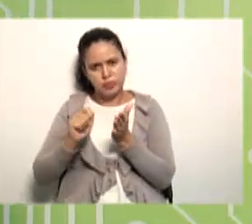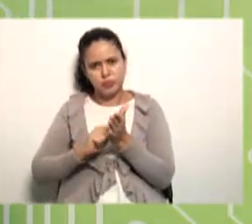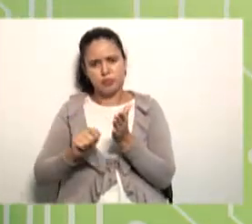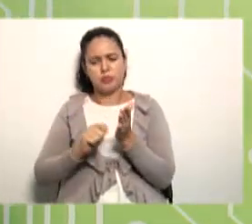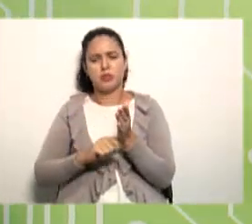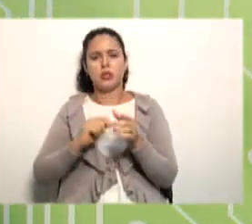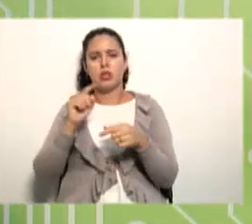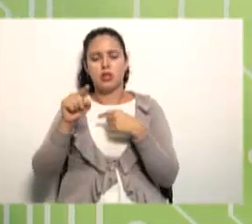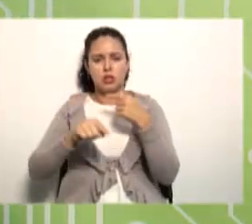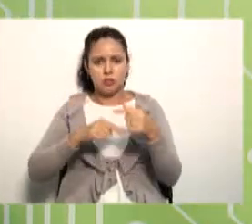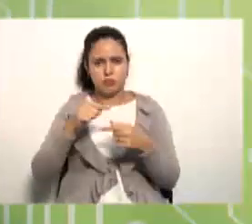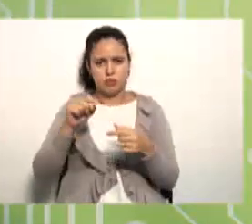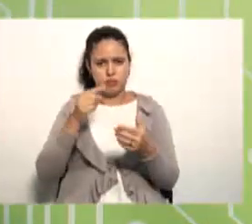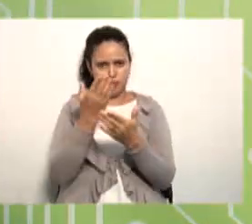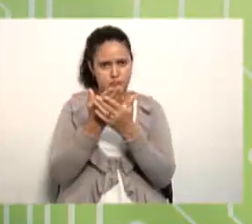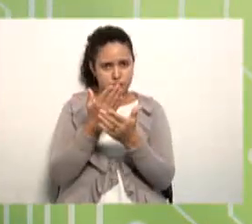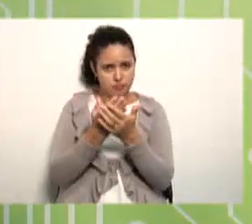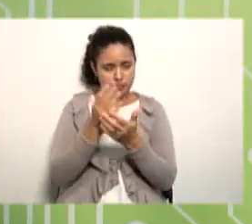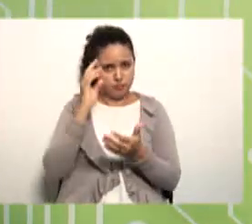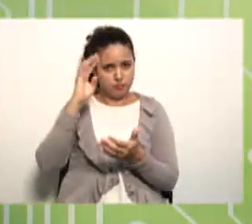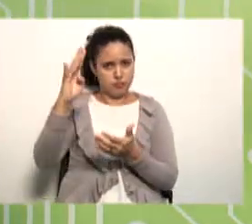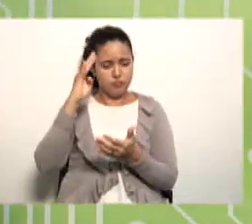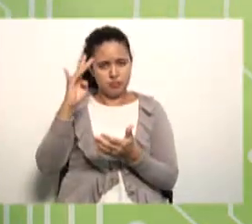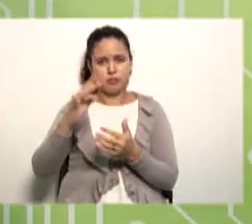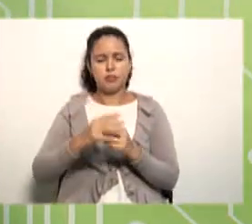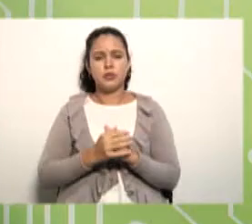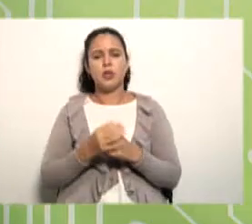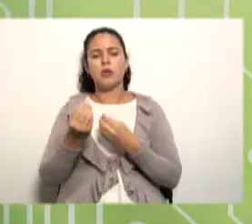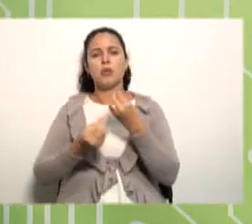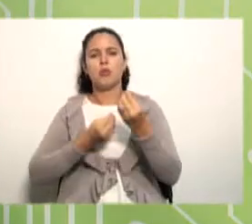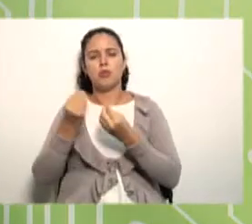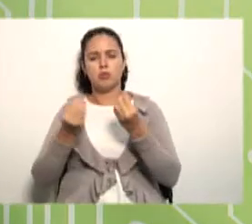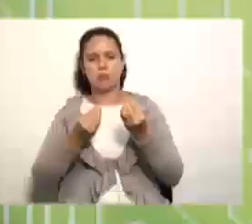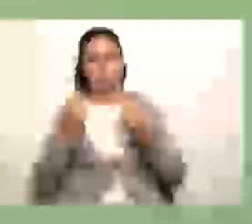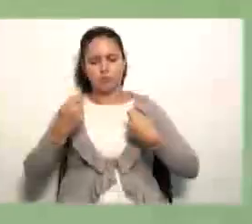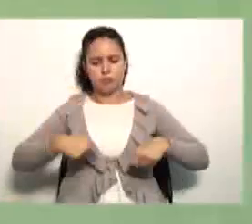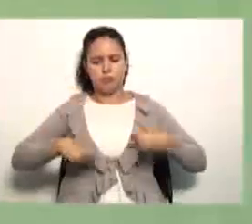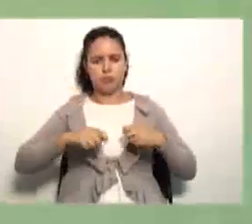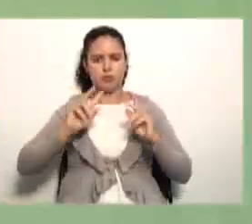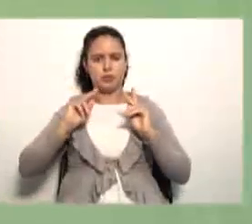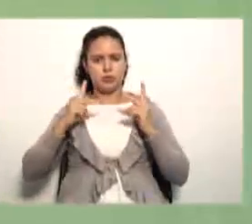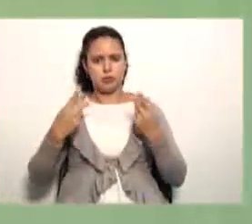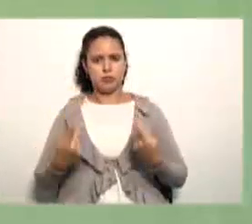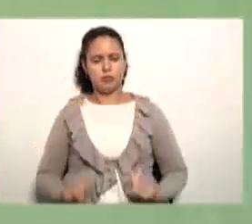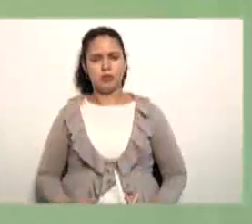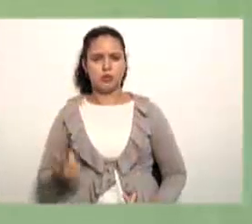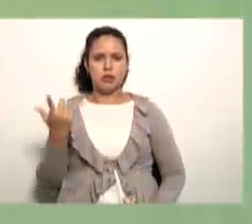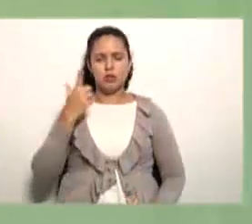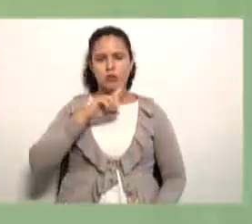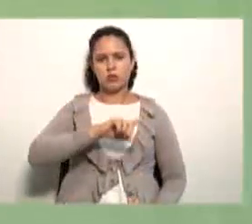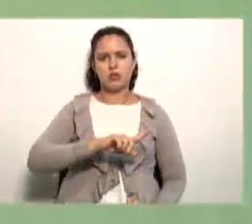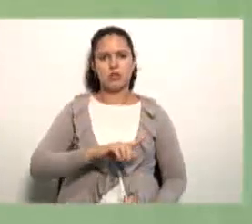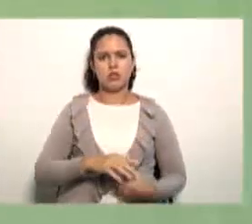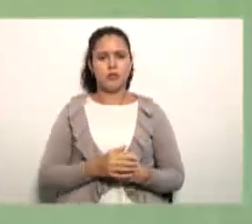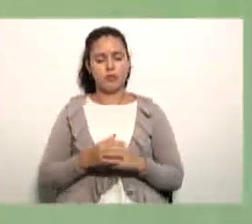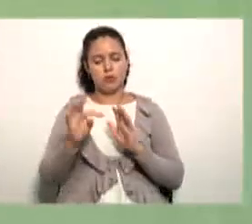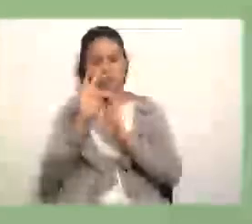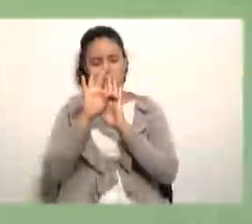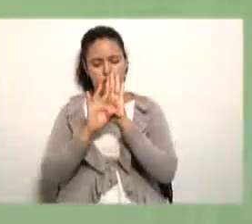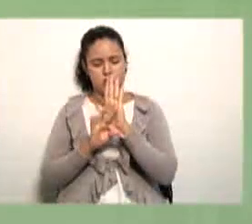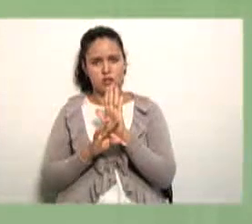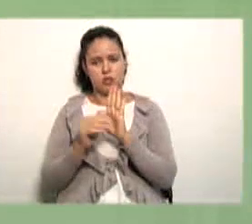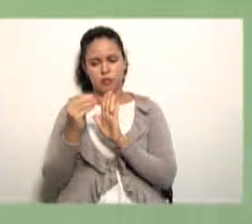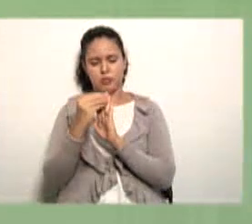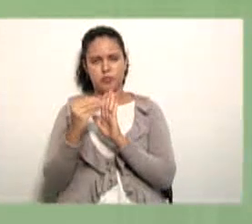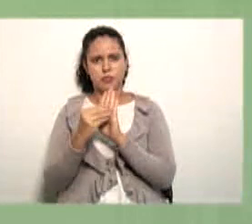entender como que são satisfeitas essas necessidades humanas. No texto a gente pode apontar as necessidades que foram enumeradas. Vamos